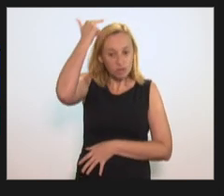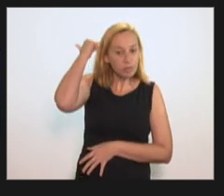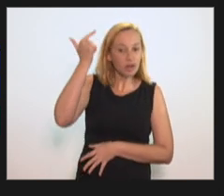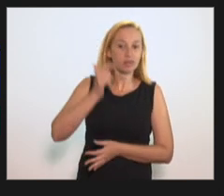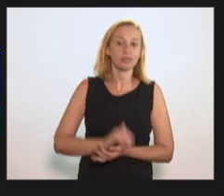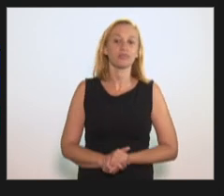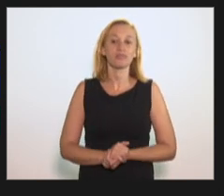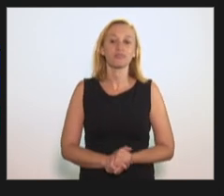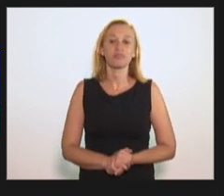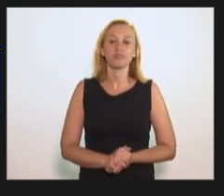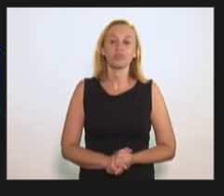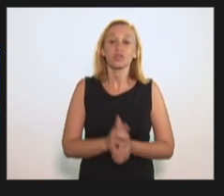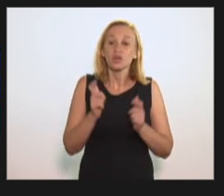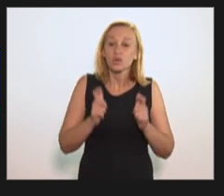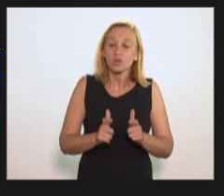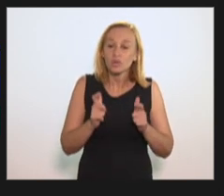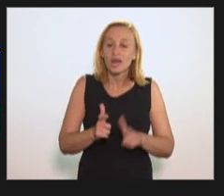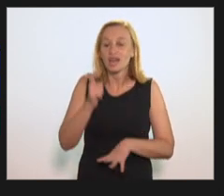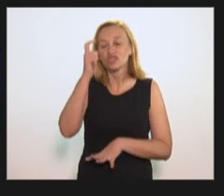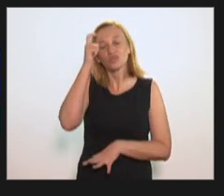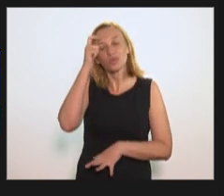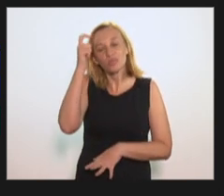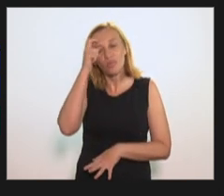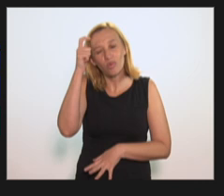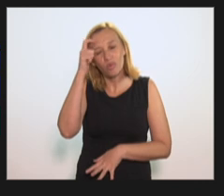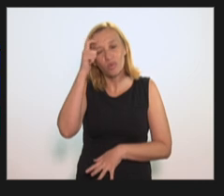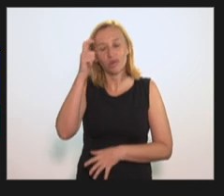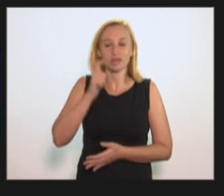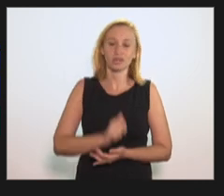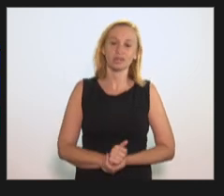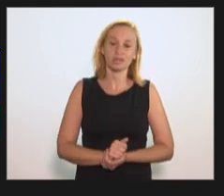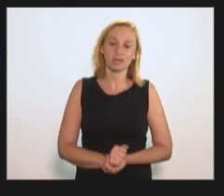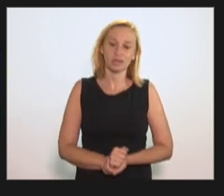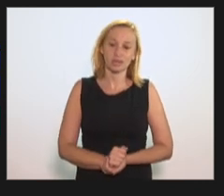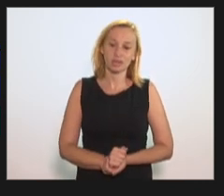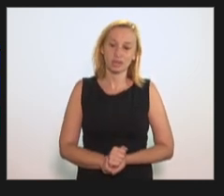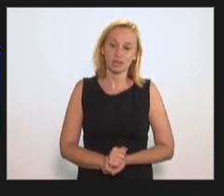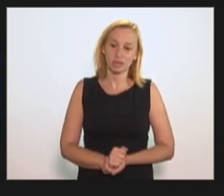um lugar de memória como um sítio